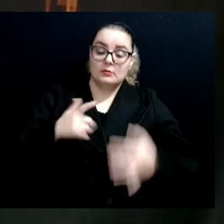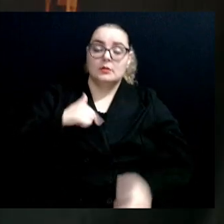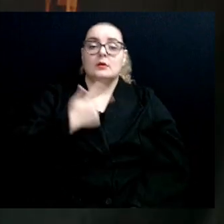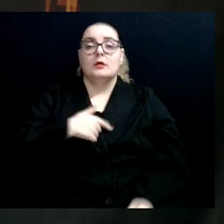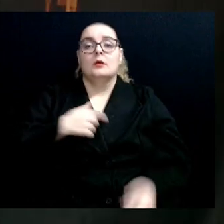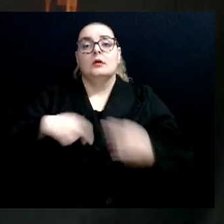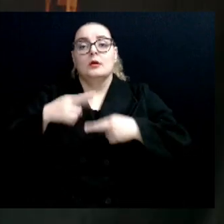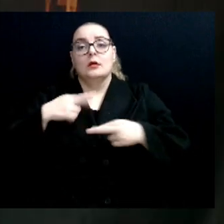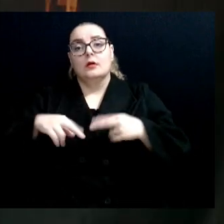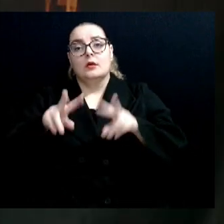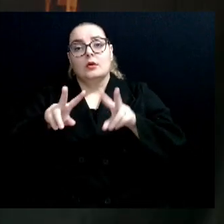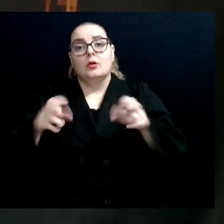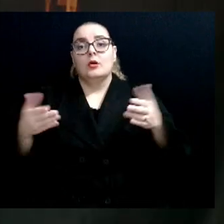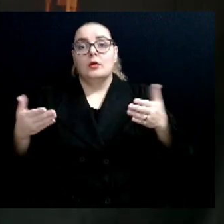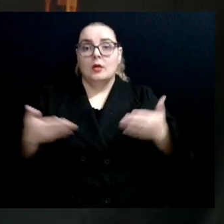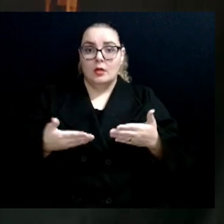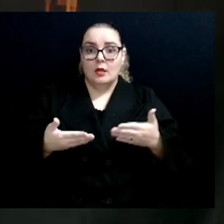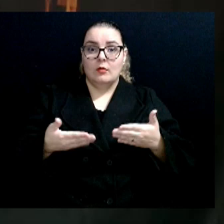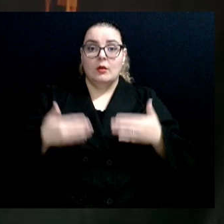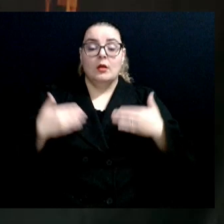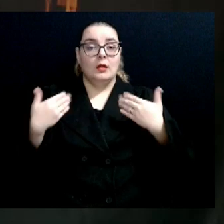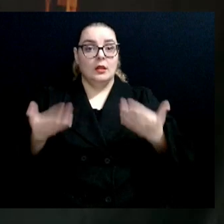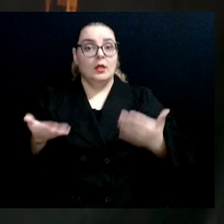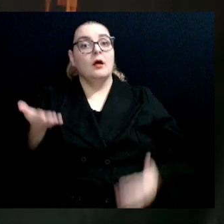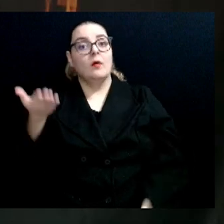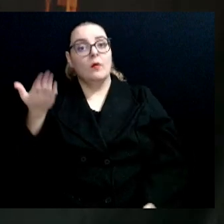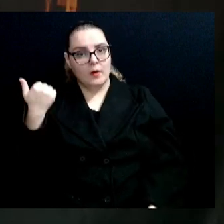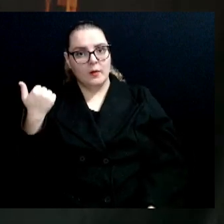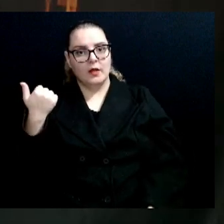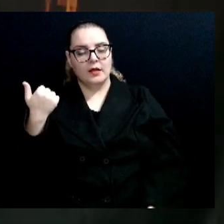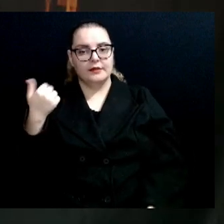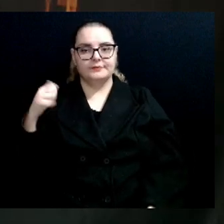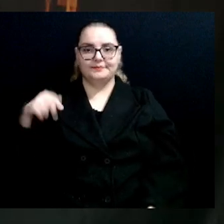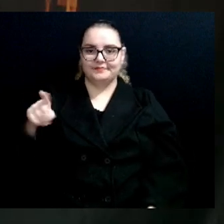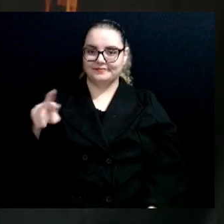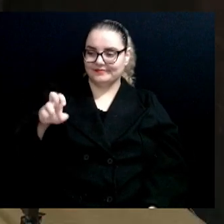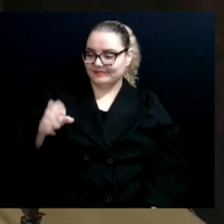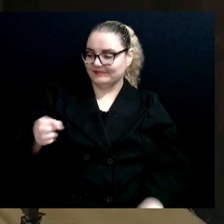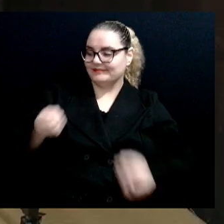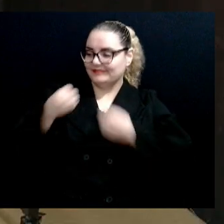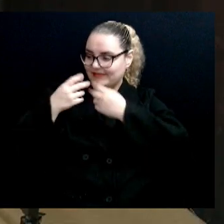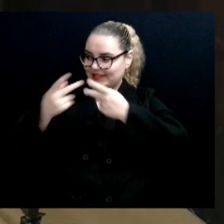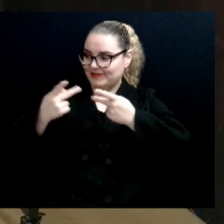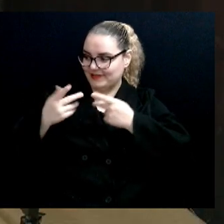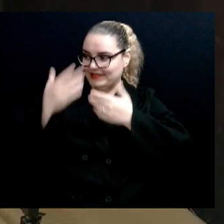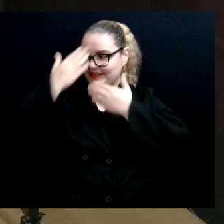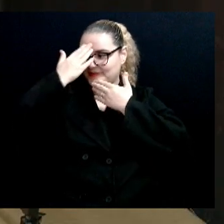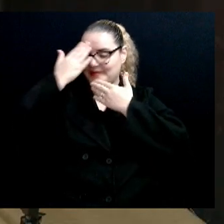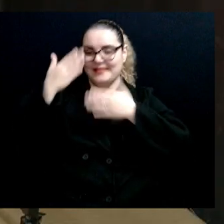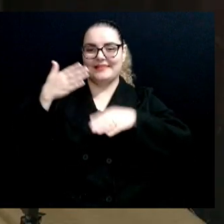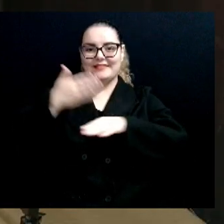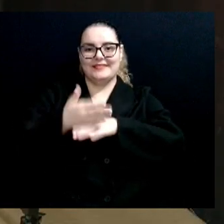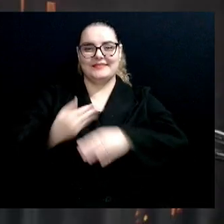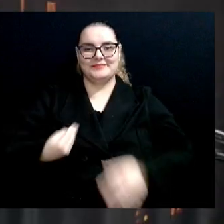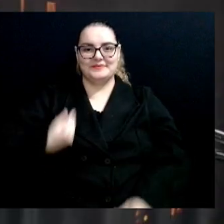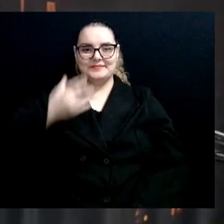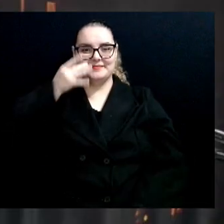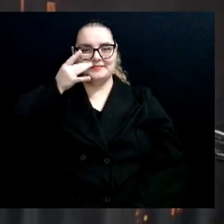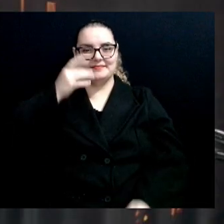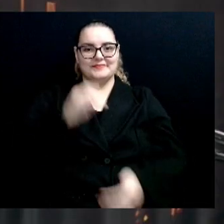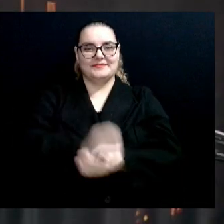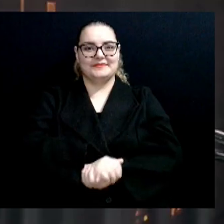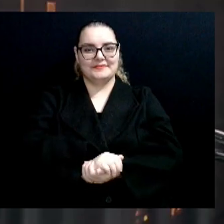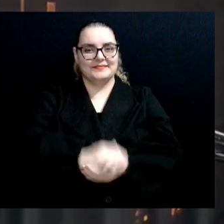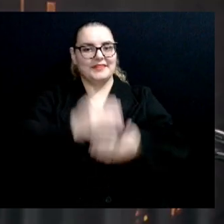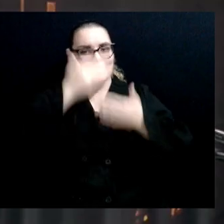de hoje. Então, vamos lá. André, seja muito bem-vindo. Obrigada pela sua participação e presença. Obrigado, Rúbia.